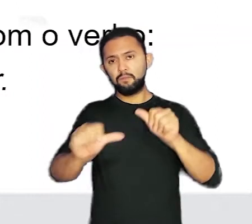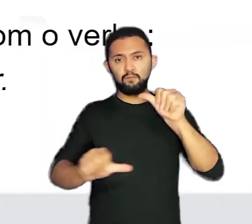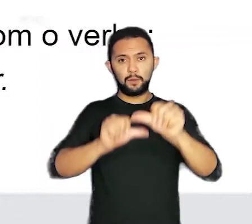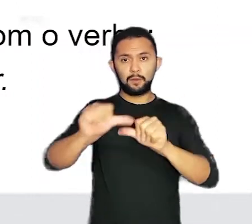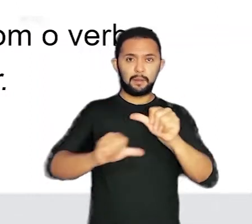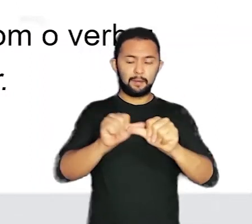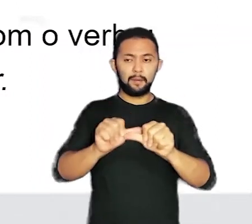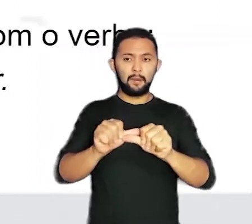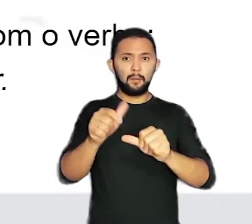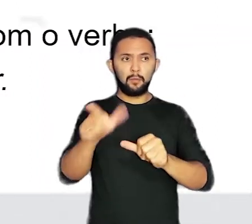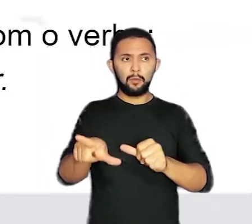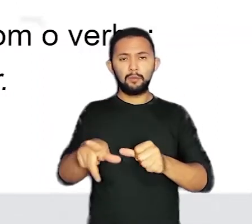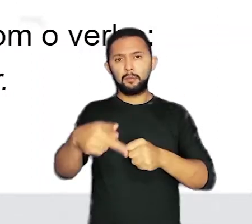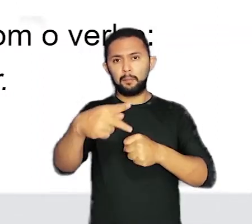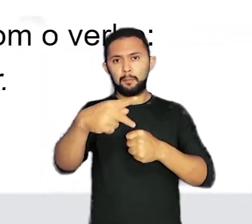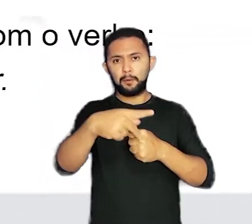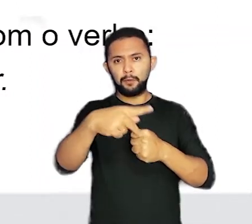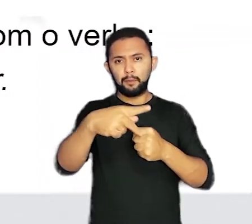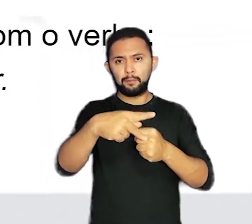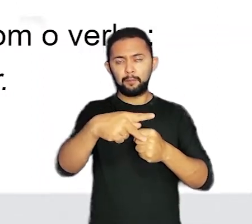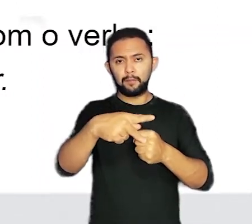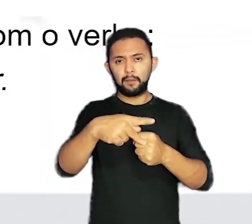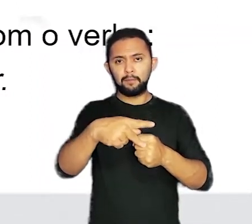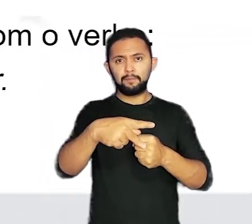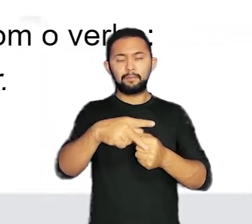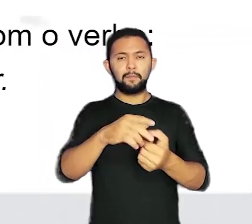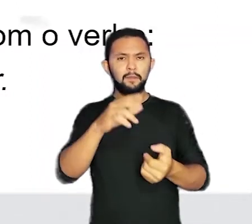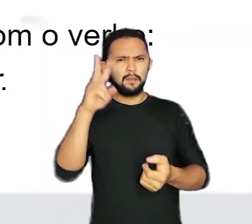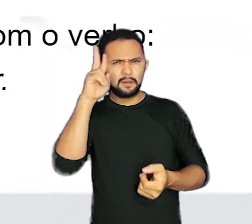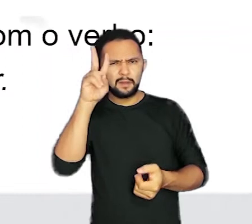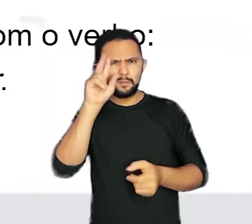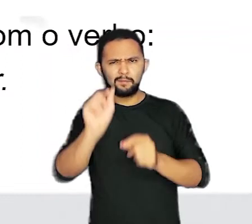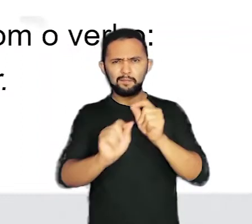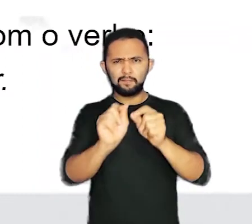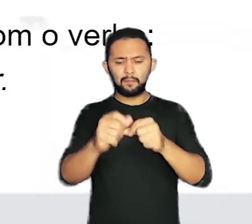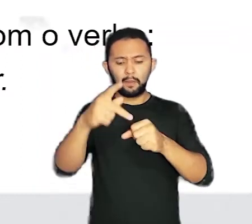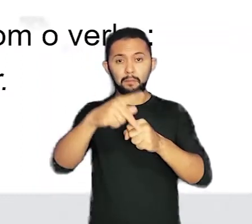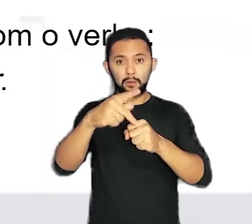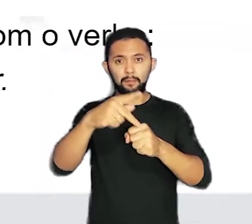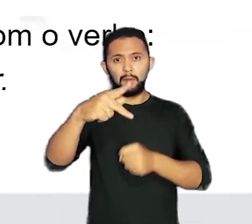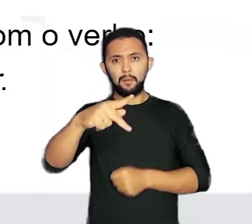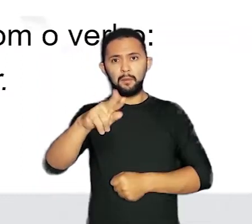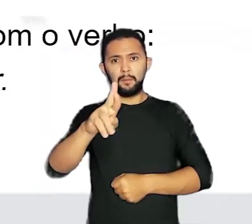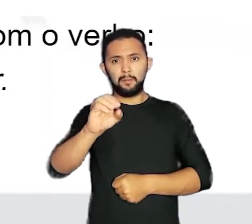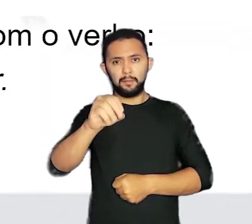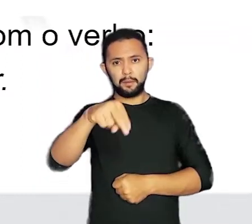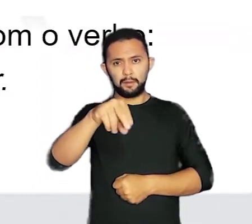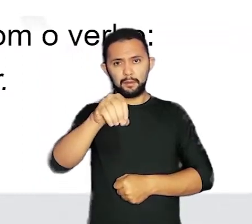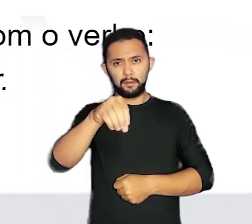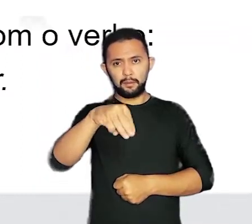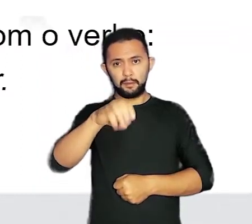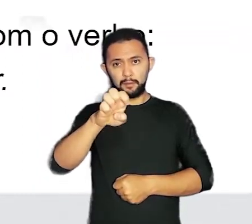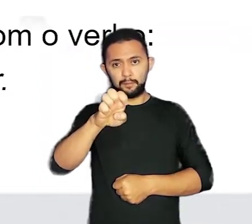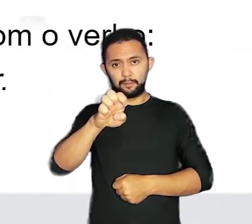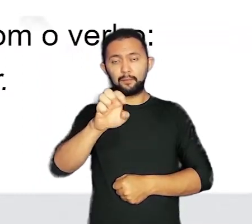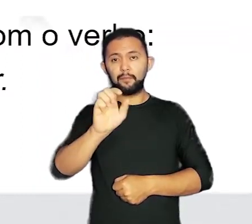dos pronomes pessoais do caso reto, tá? Aí você lembra aí quais são os pronomes pessoais do caso reto. A gente chama de pronome pessoal do